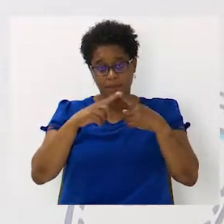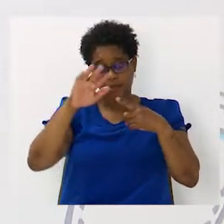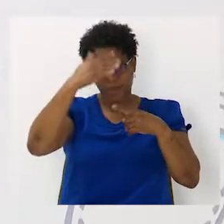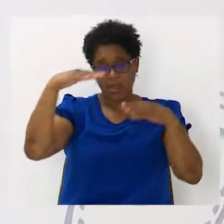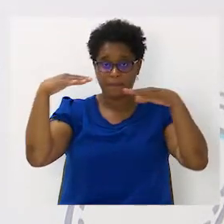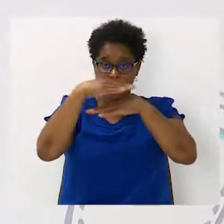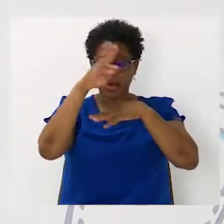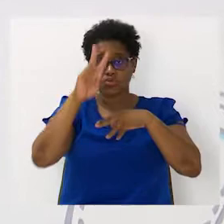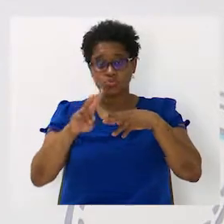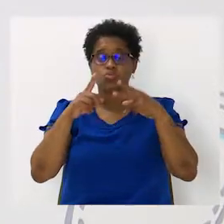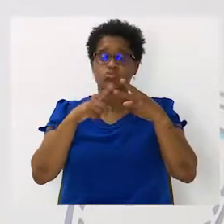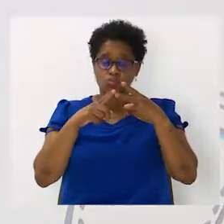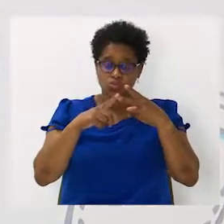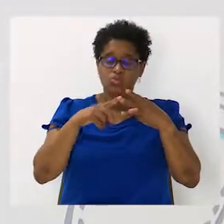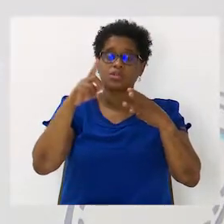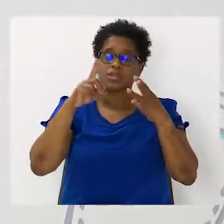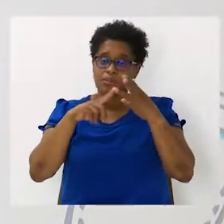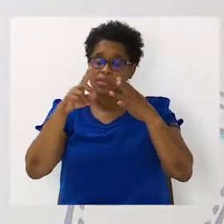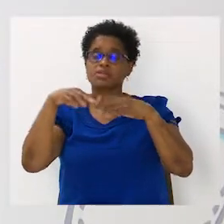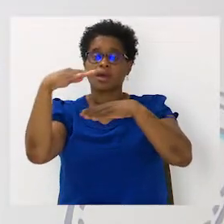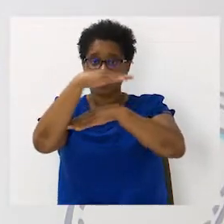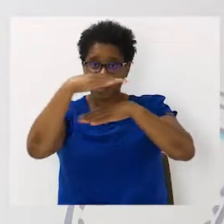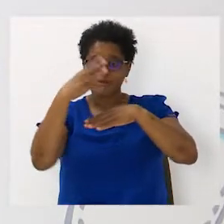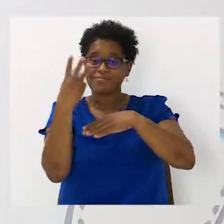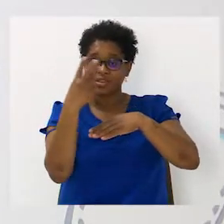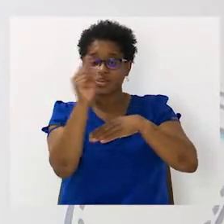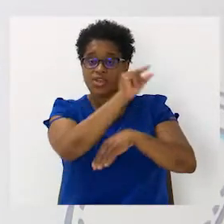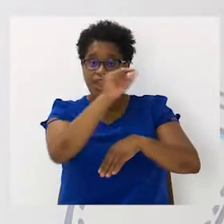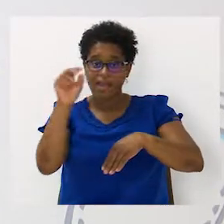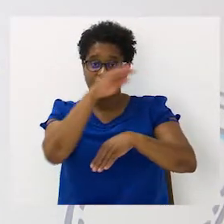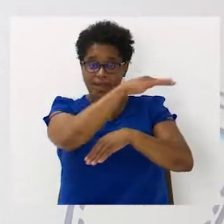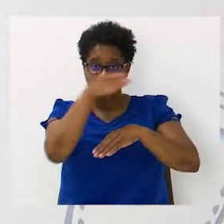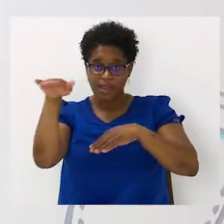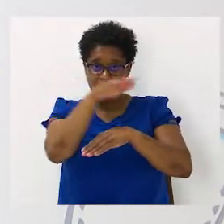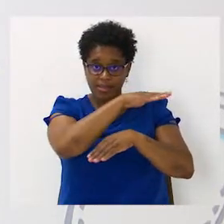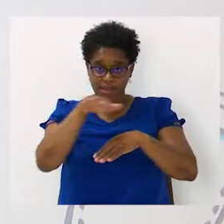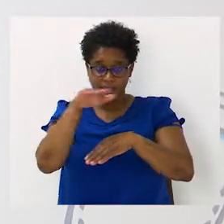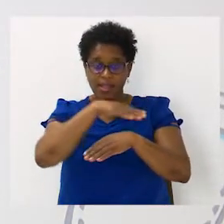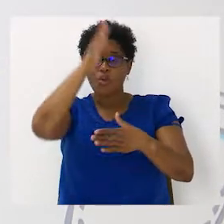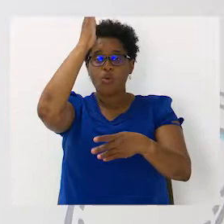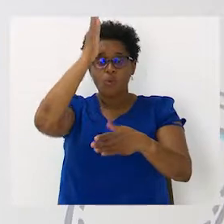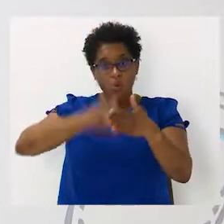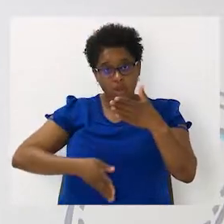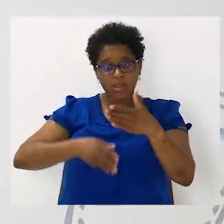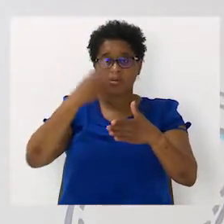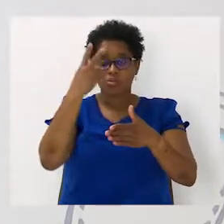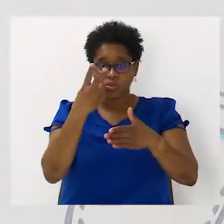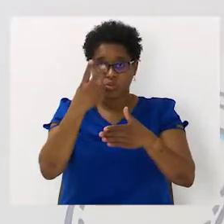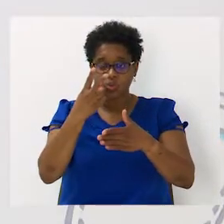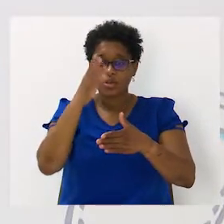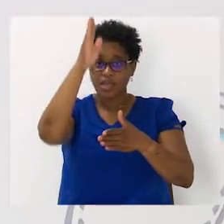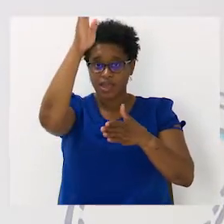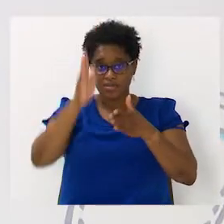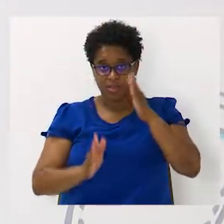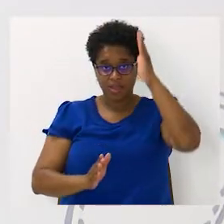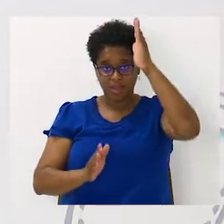à terceira reta. Ou seja, nós temos três retas paralelas que foram cortadas por duas